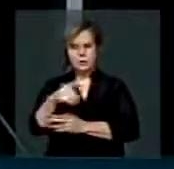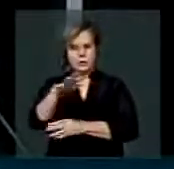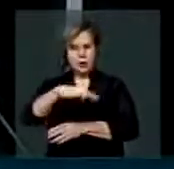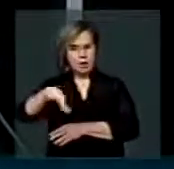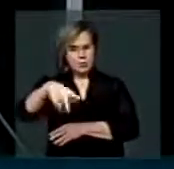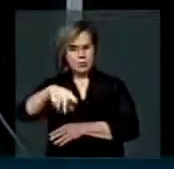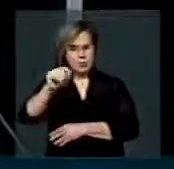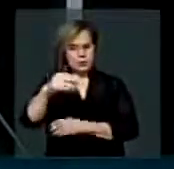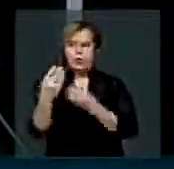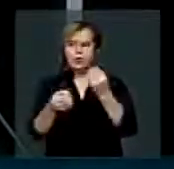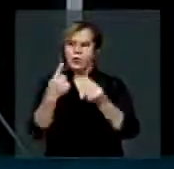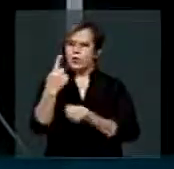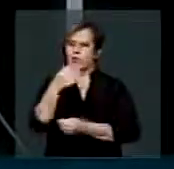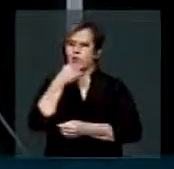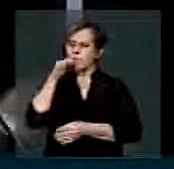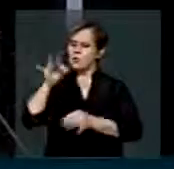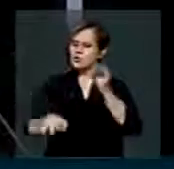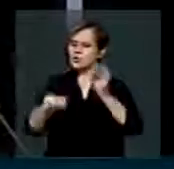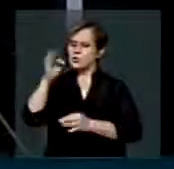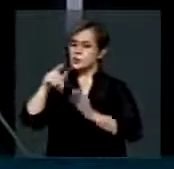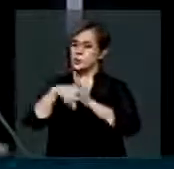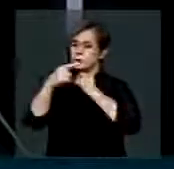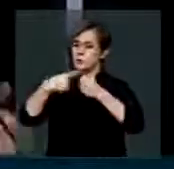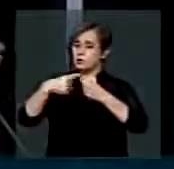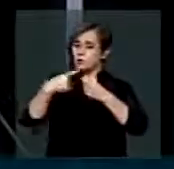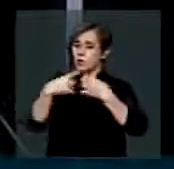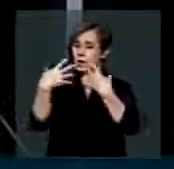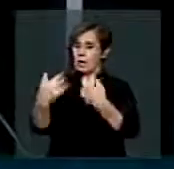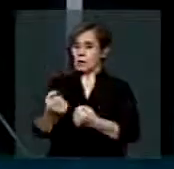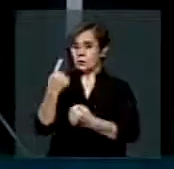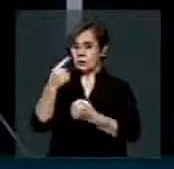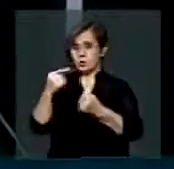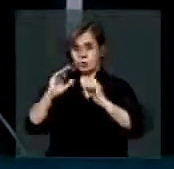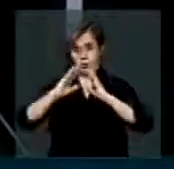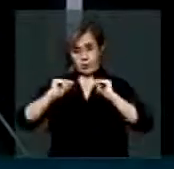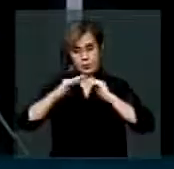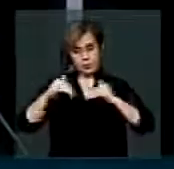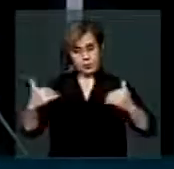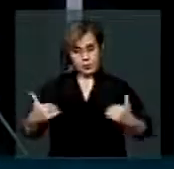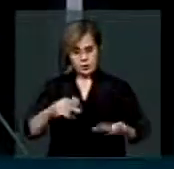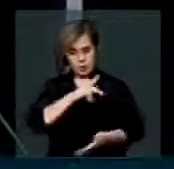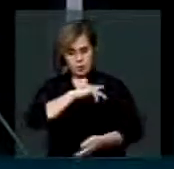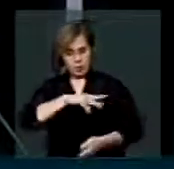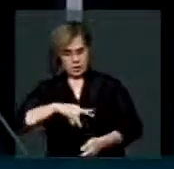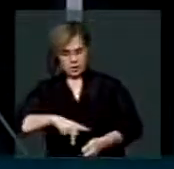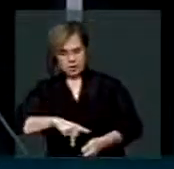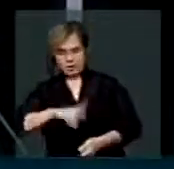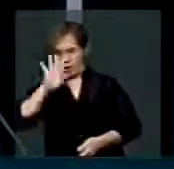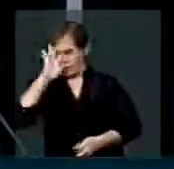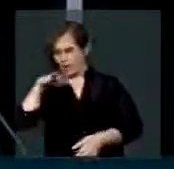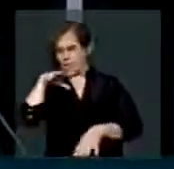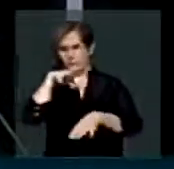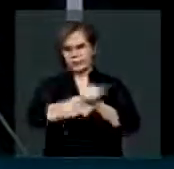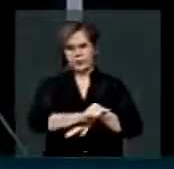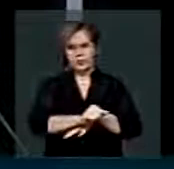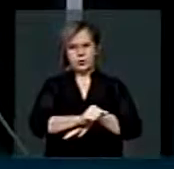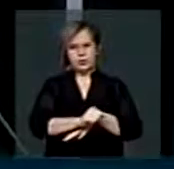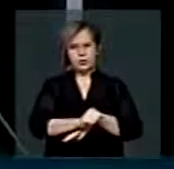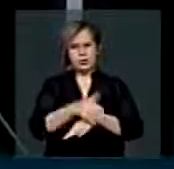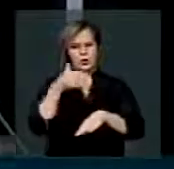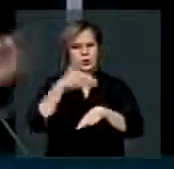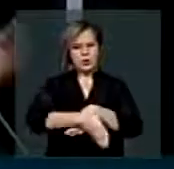o juiz de Curionópolis, atendendo um pedido do Ministério Público, decretar intervenção numa